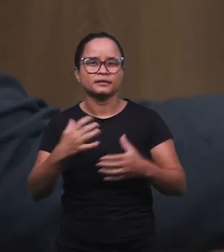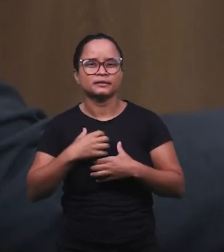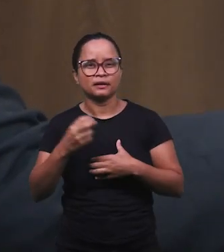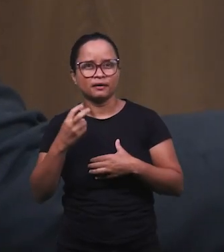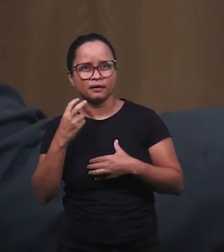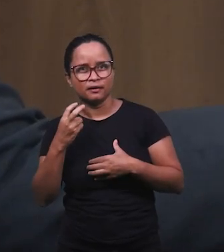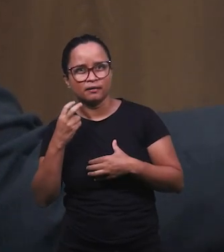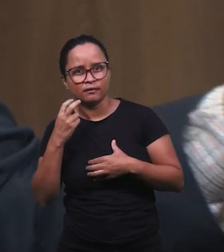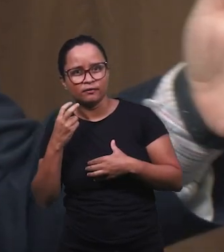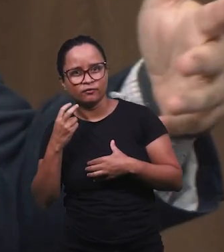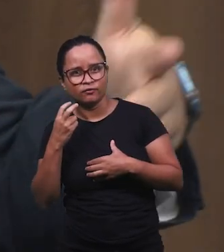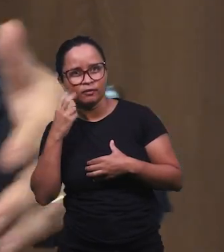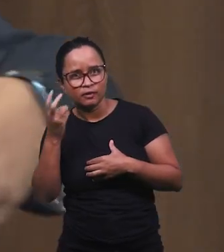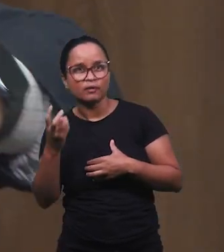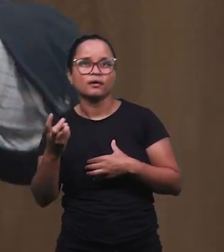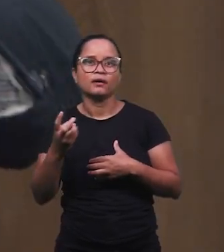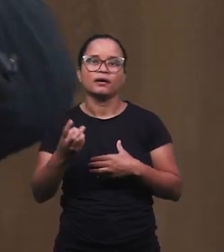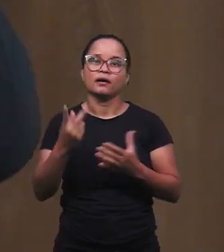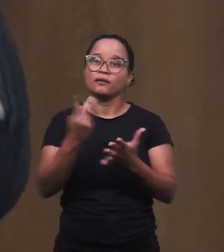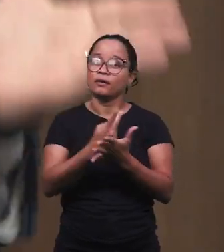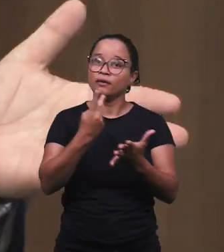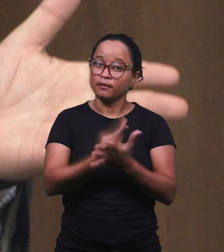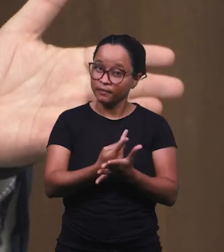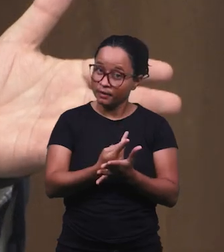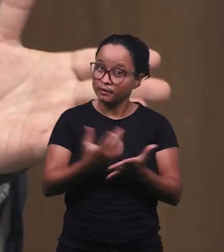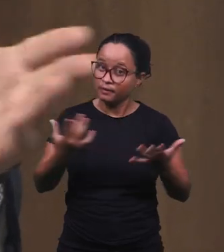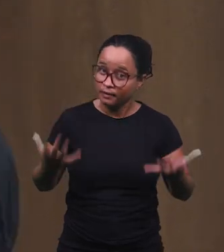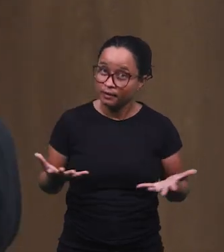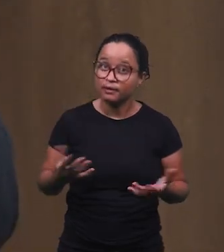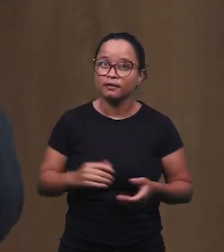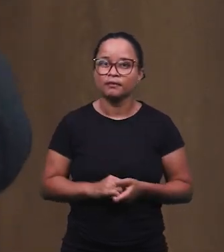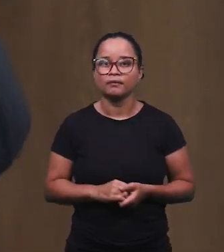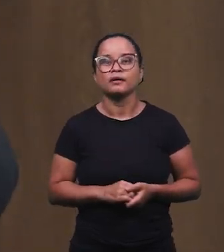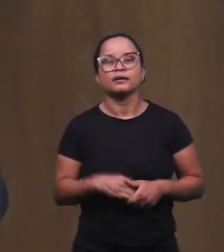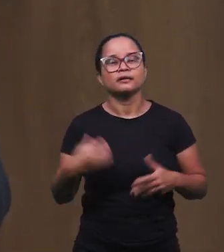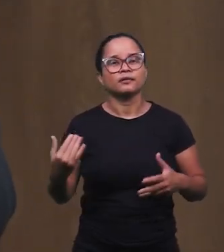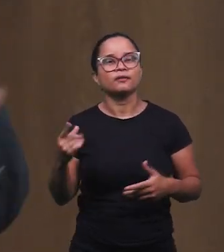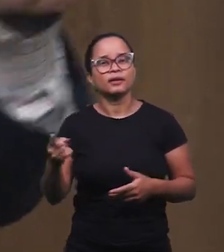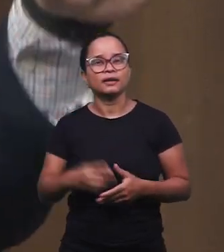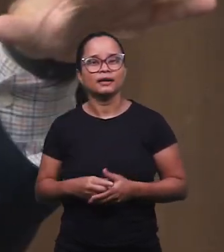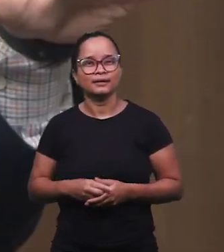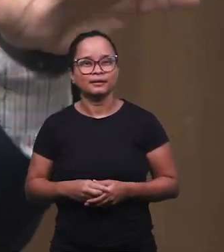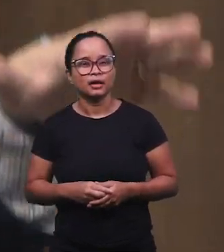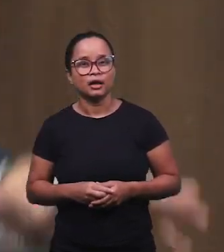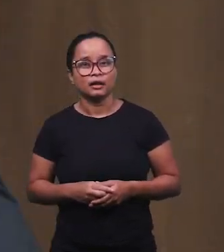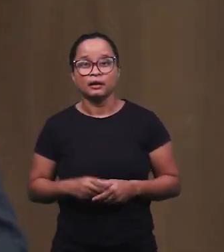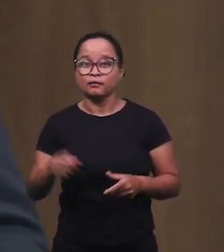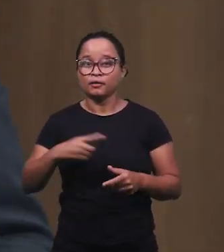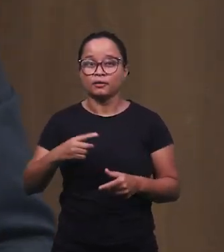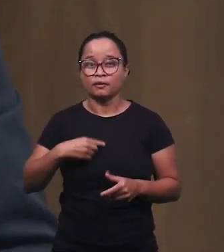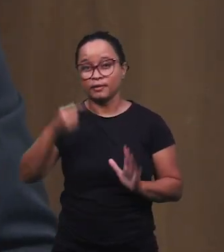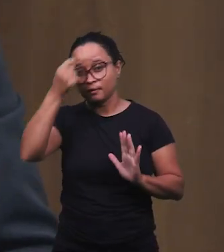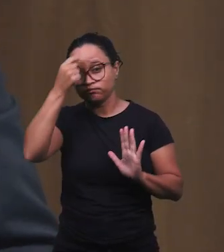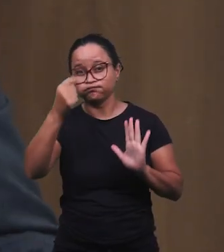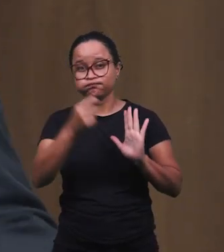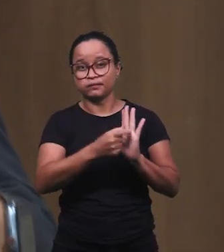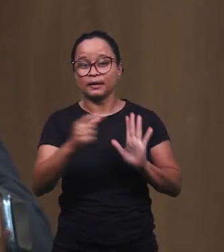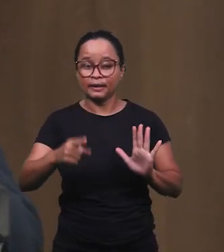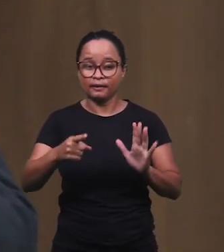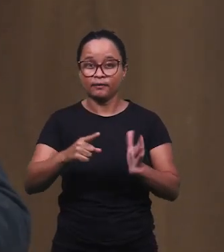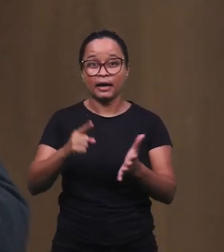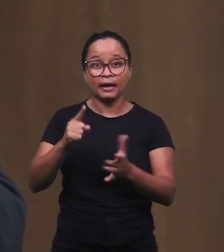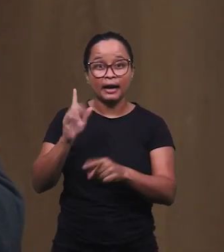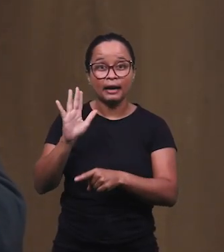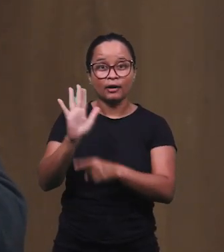porque vai errar a vírgula. Então aí já tem até inteligência artificial para te ajudar, bota lá na inteligência artificial que ela corrige para você. Então